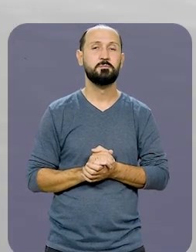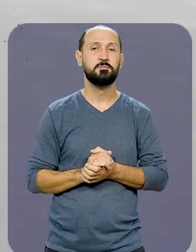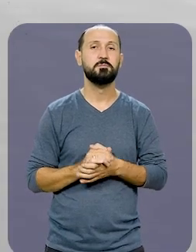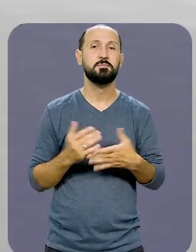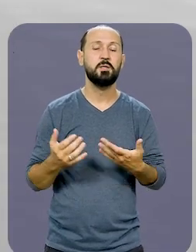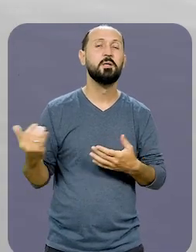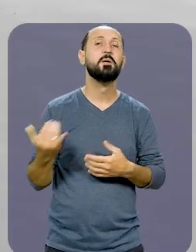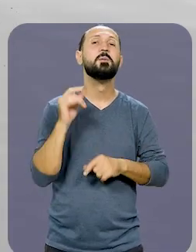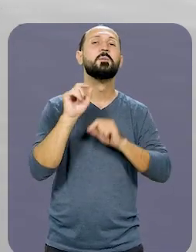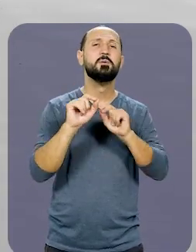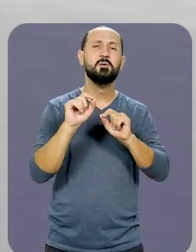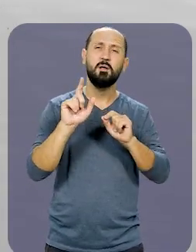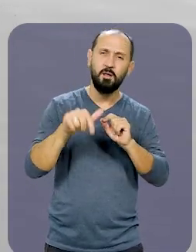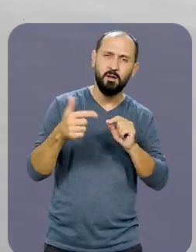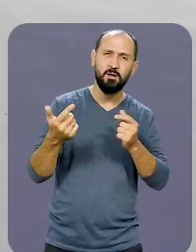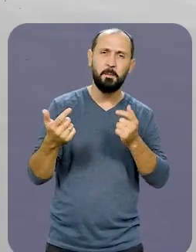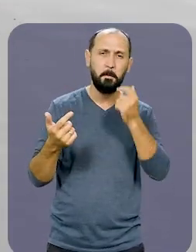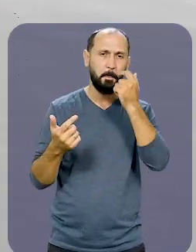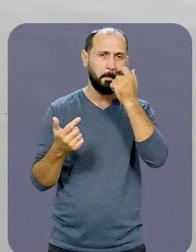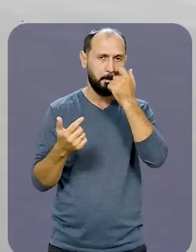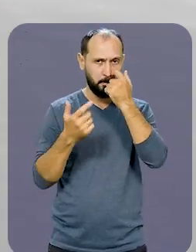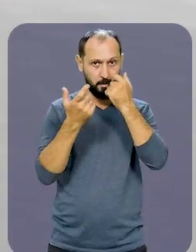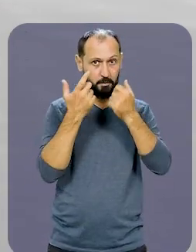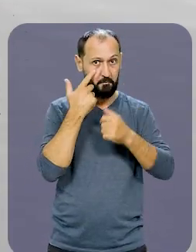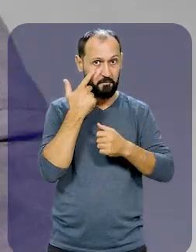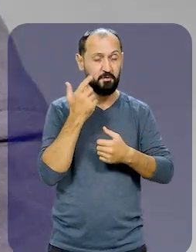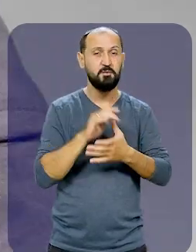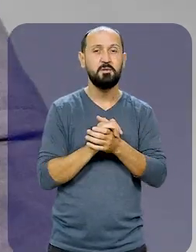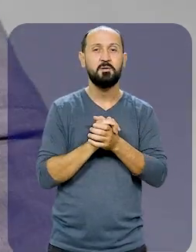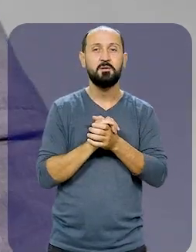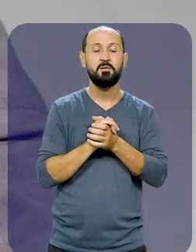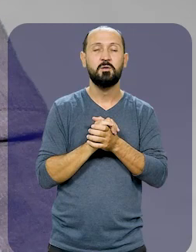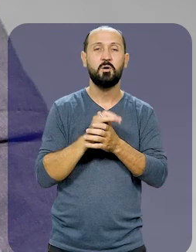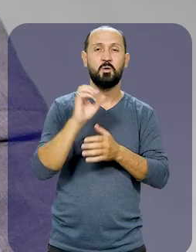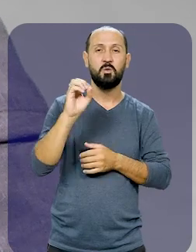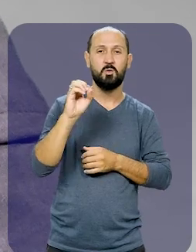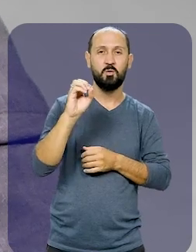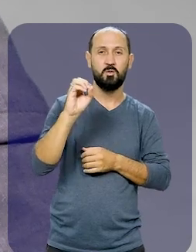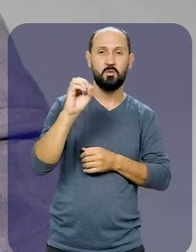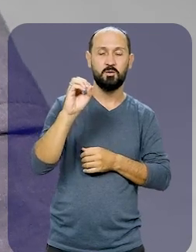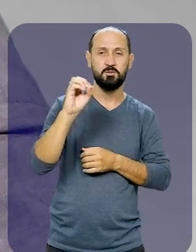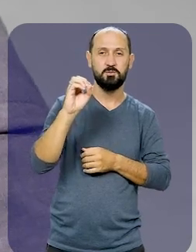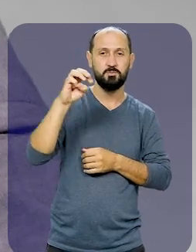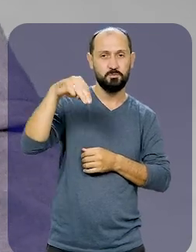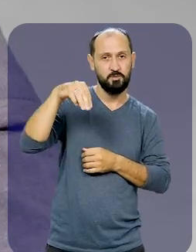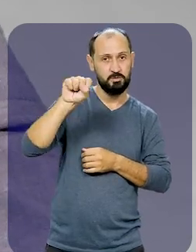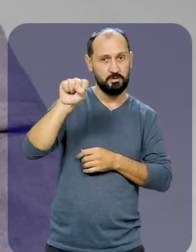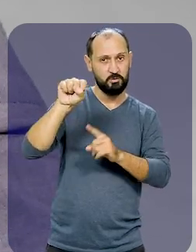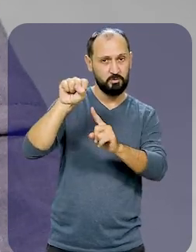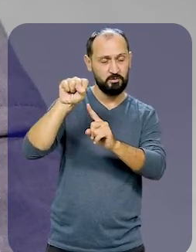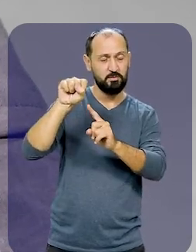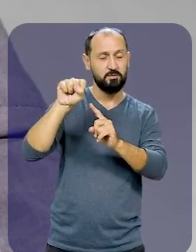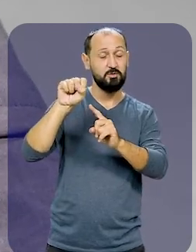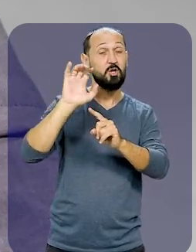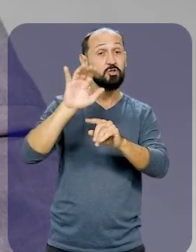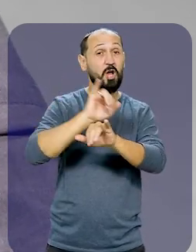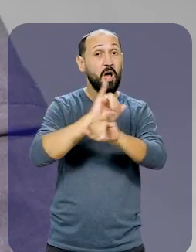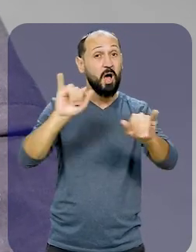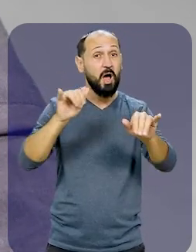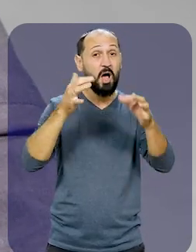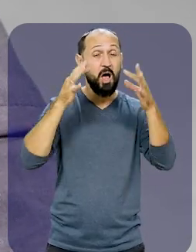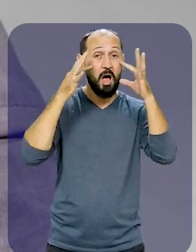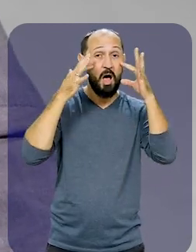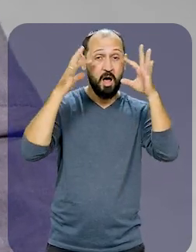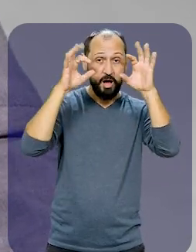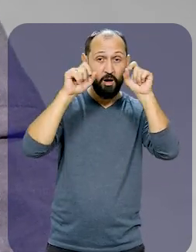E é importante isso? Será que é importante? Querem ver? A Organização Mundial de Saúde já alertou